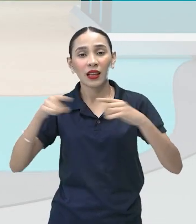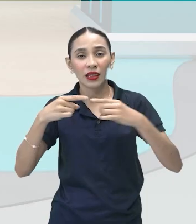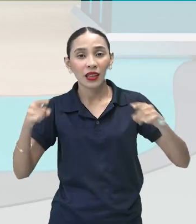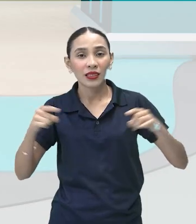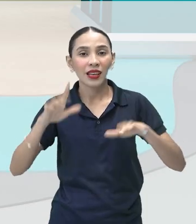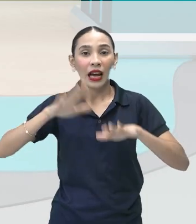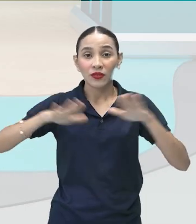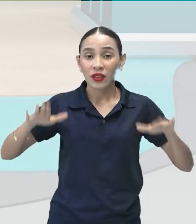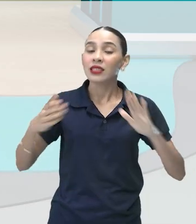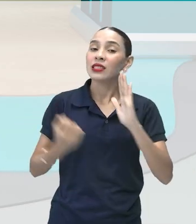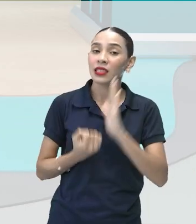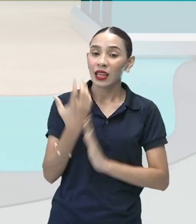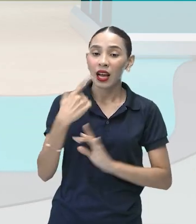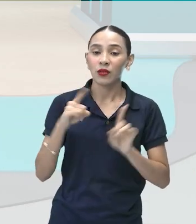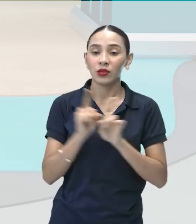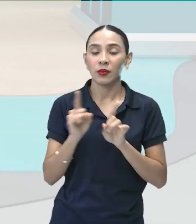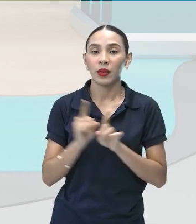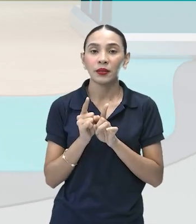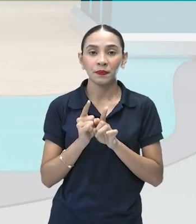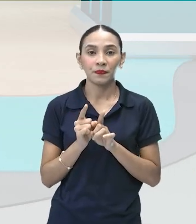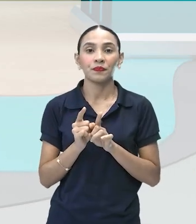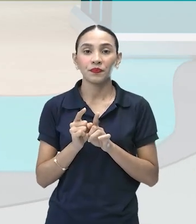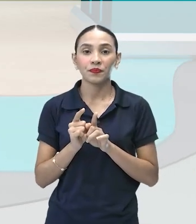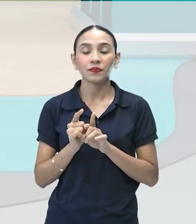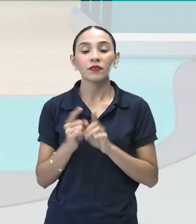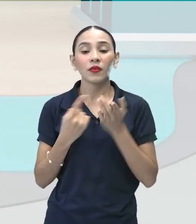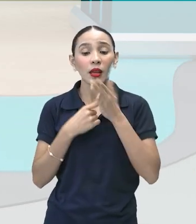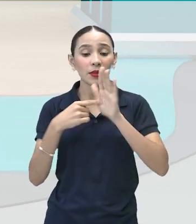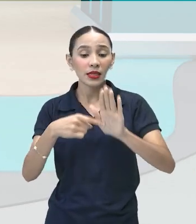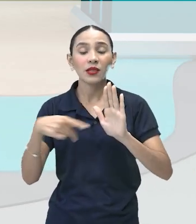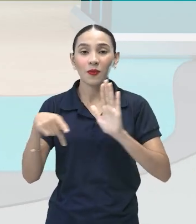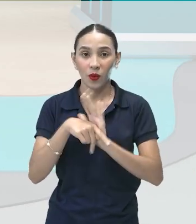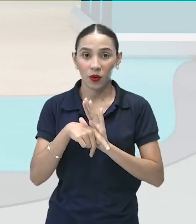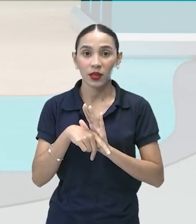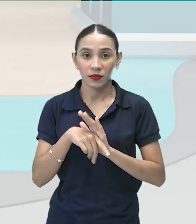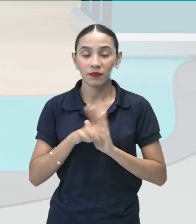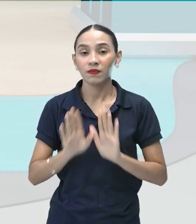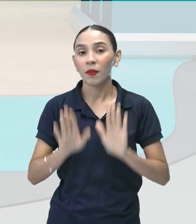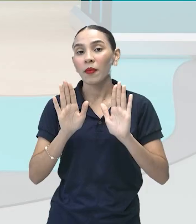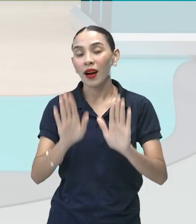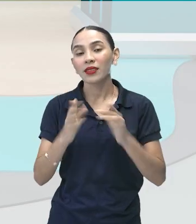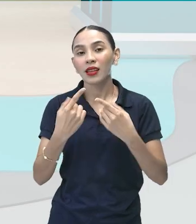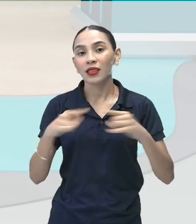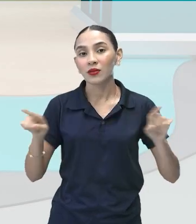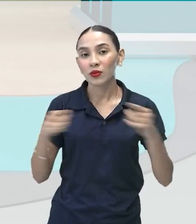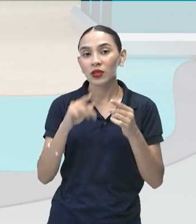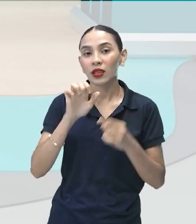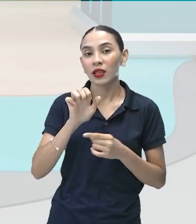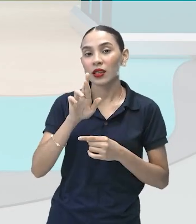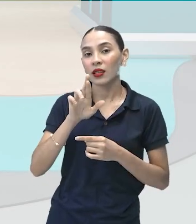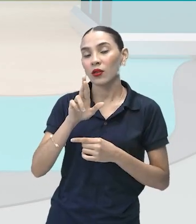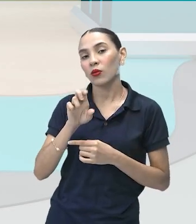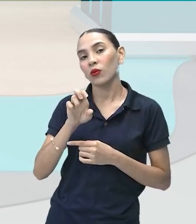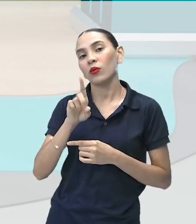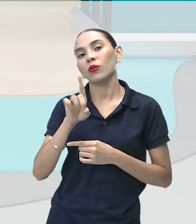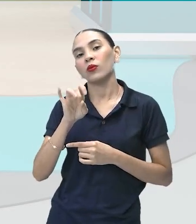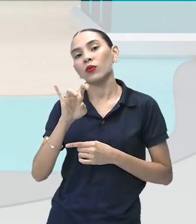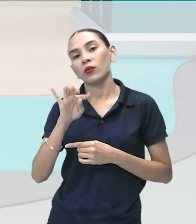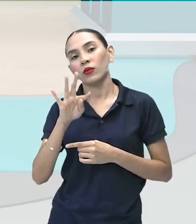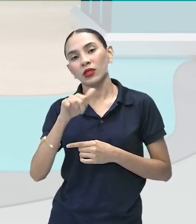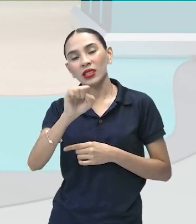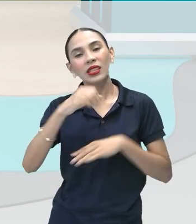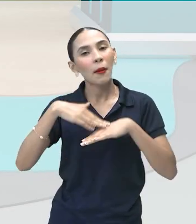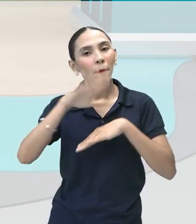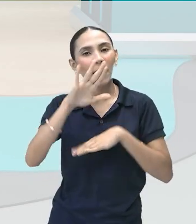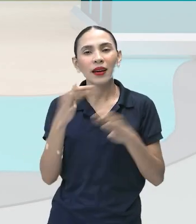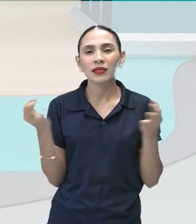elas são criadas, né, para aquela apresentação, mas as músicas eruditas geralmente são as